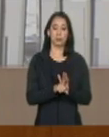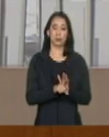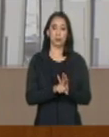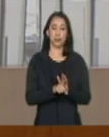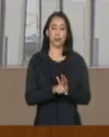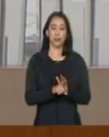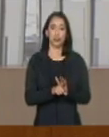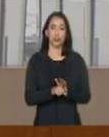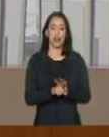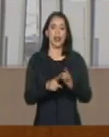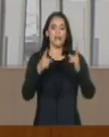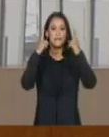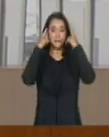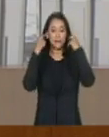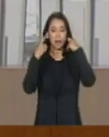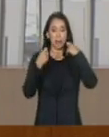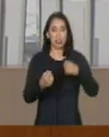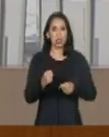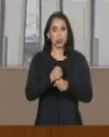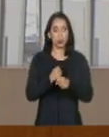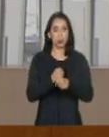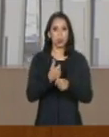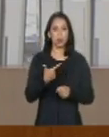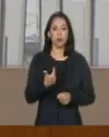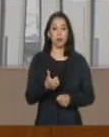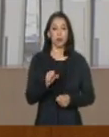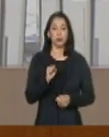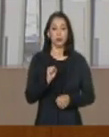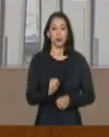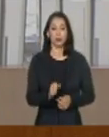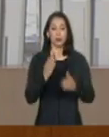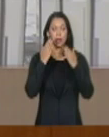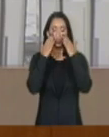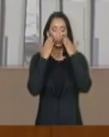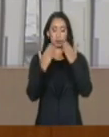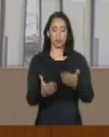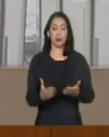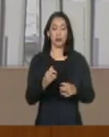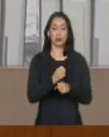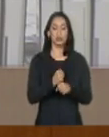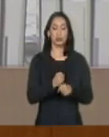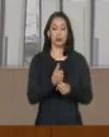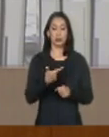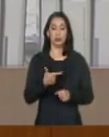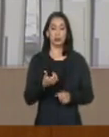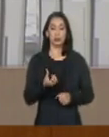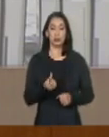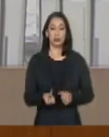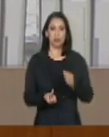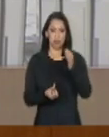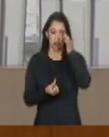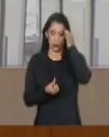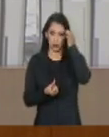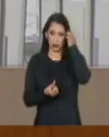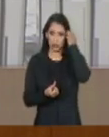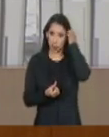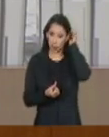da Violência de 2018 apresenta que durante o ano de 2016